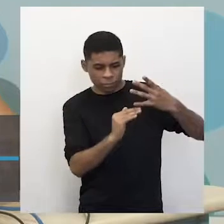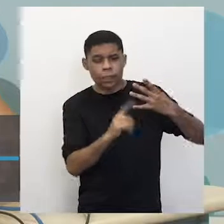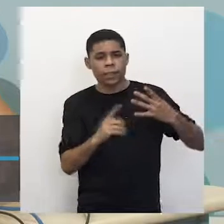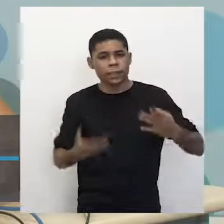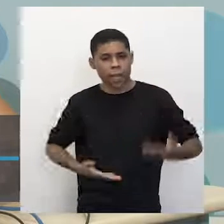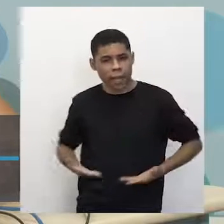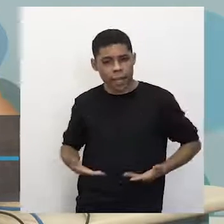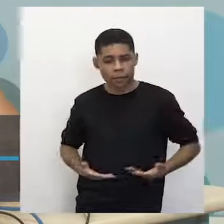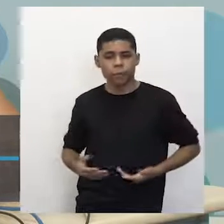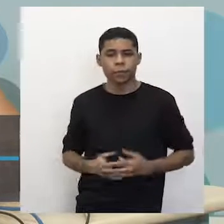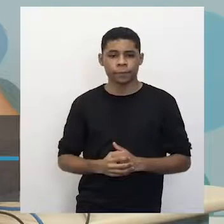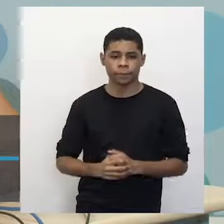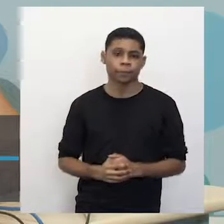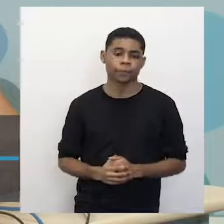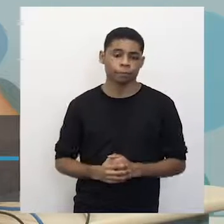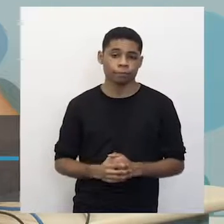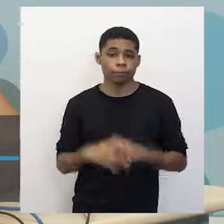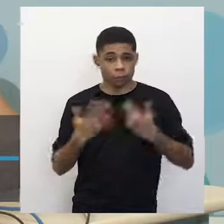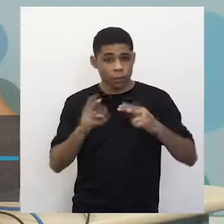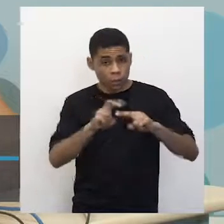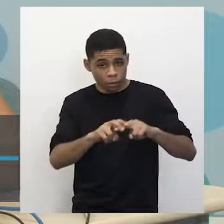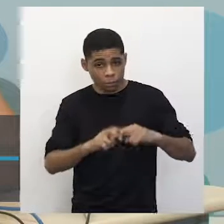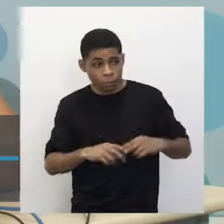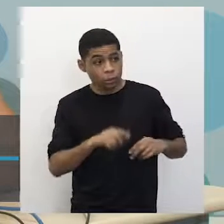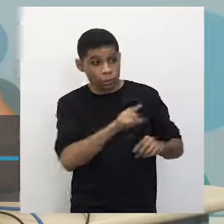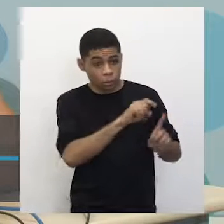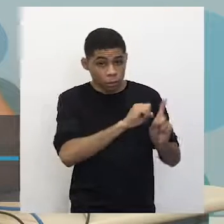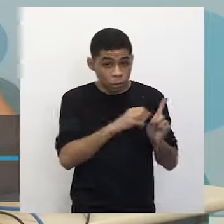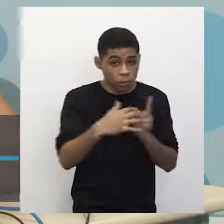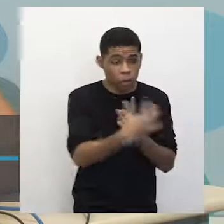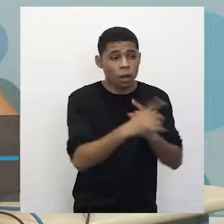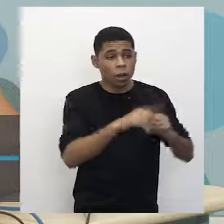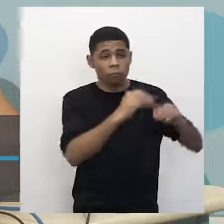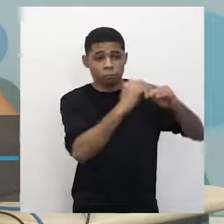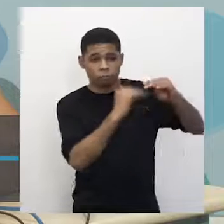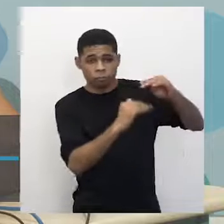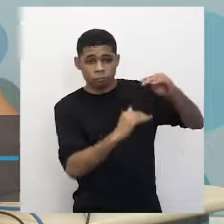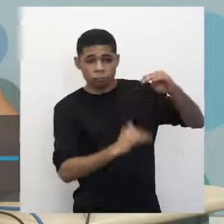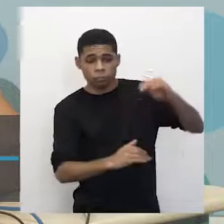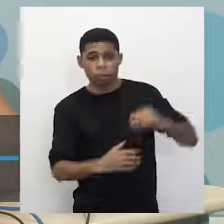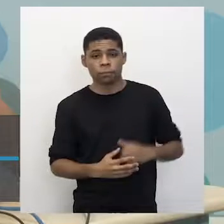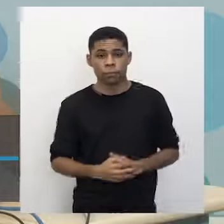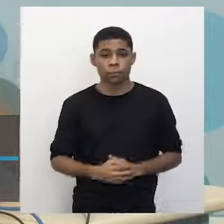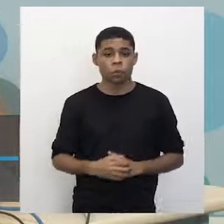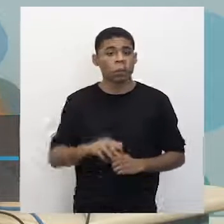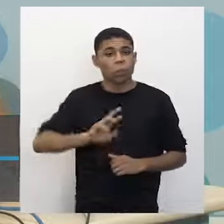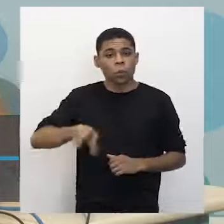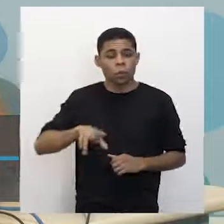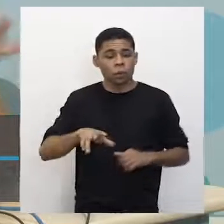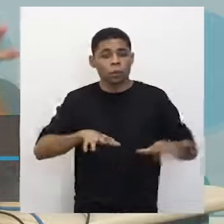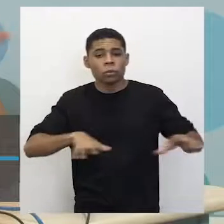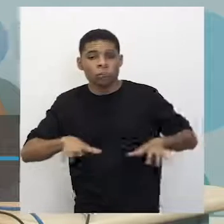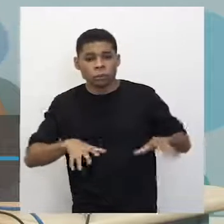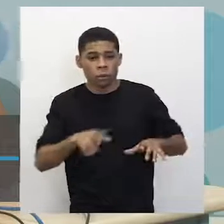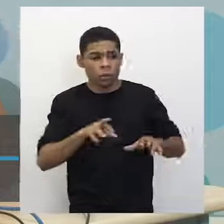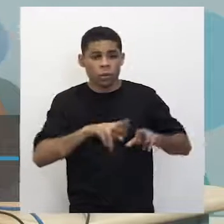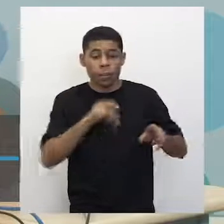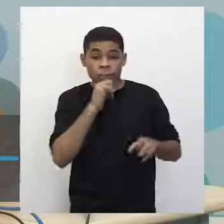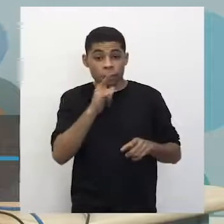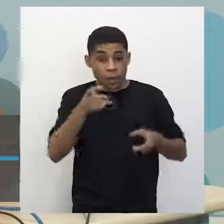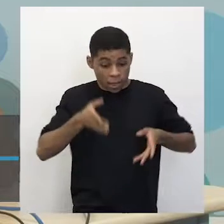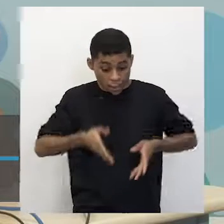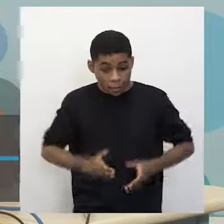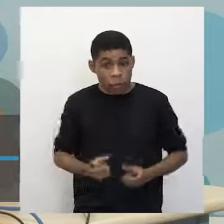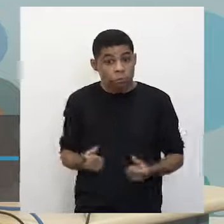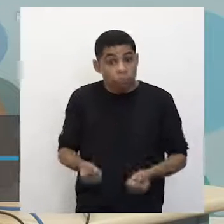também dizemos que a sociedade é estamental. Não existe mobilidade social no feudalismo, tá? Então, se você nasceu nobre, seus